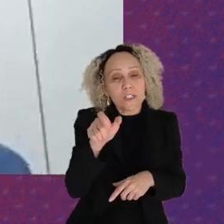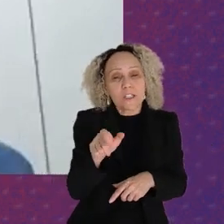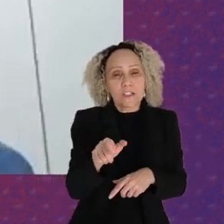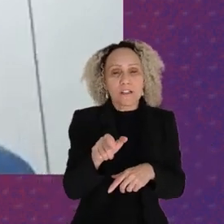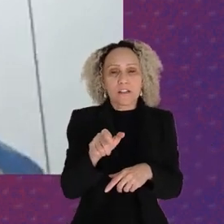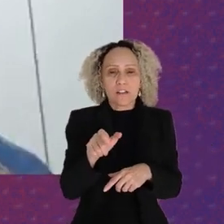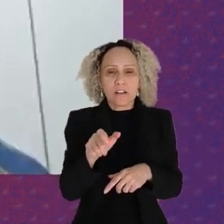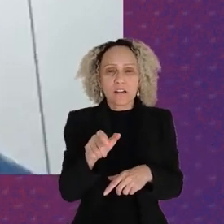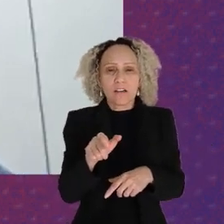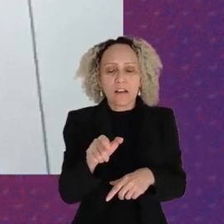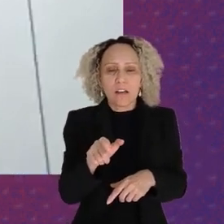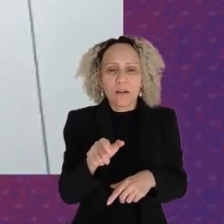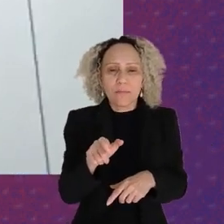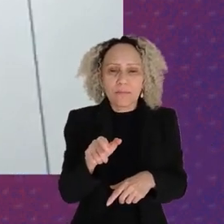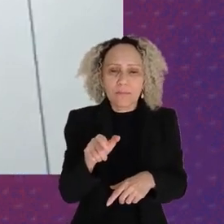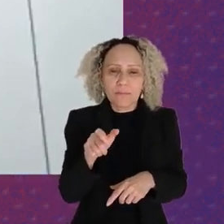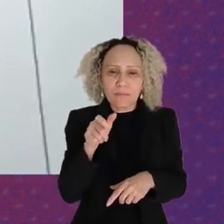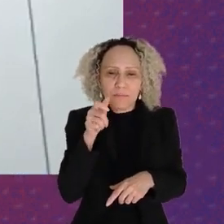também tem a Lei